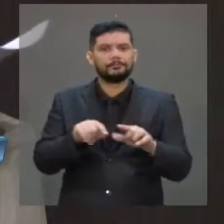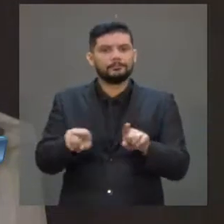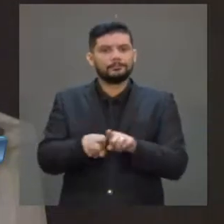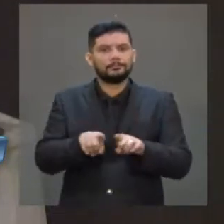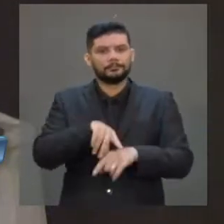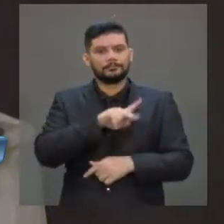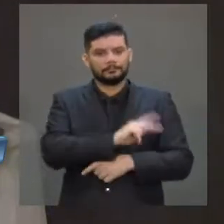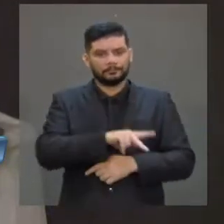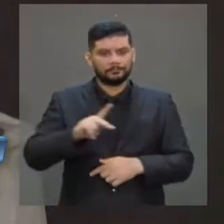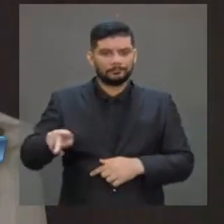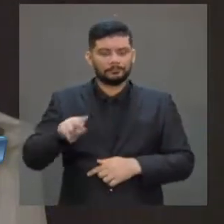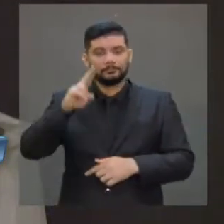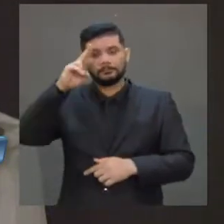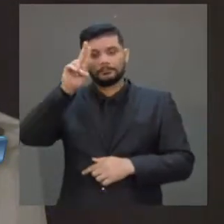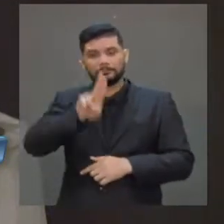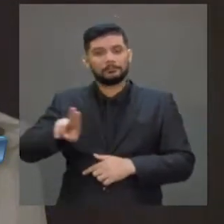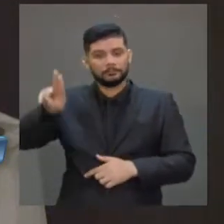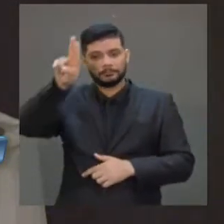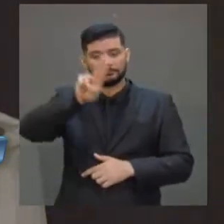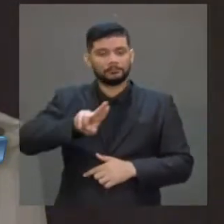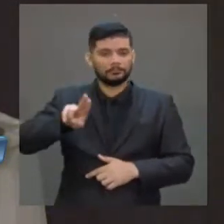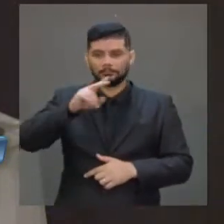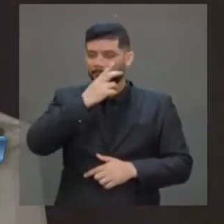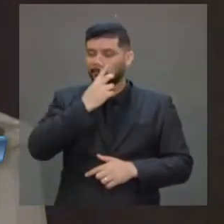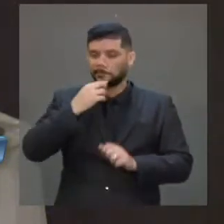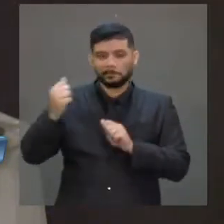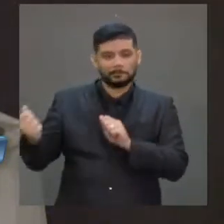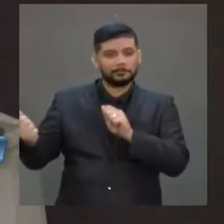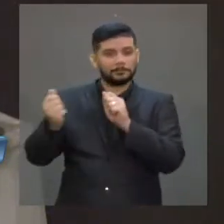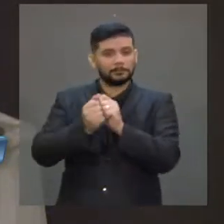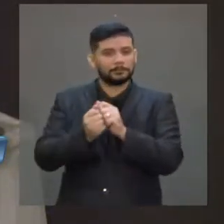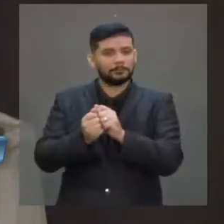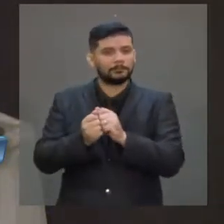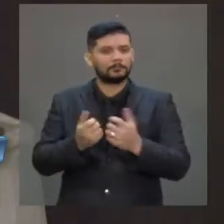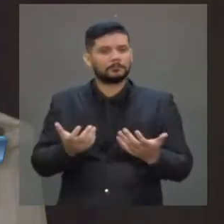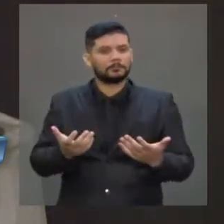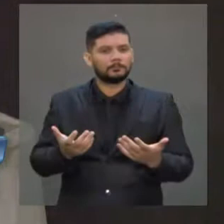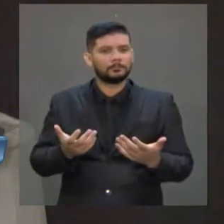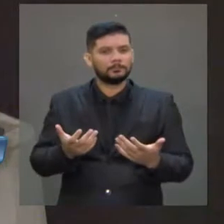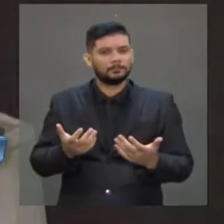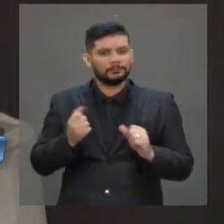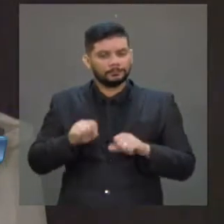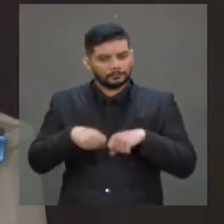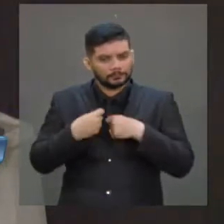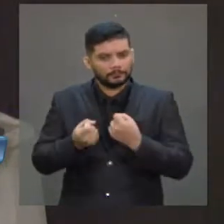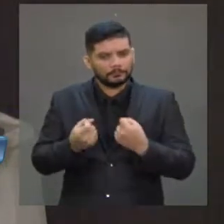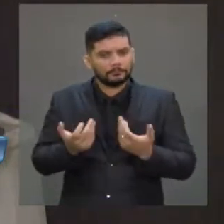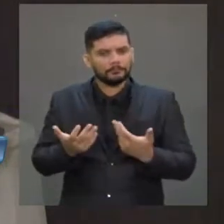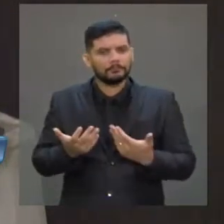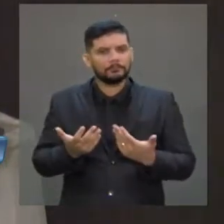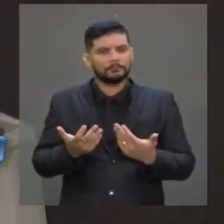professores e professoras universitários que conosco se dedicaram a essa